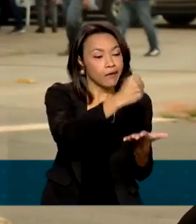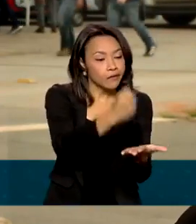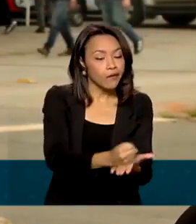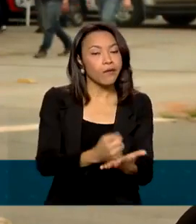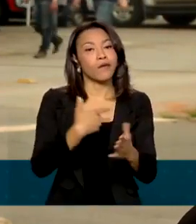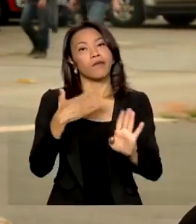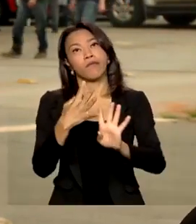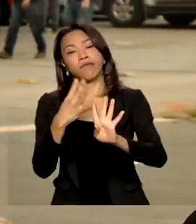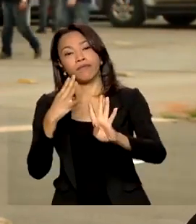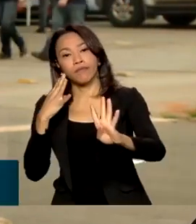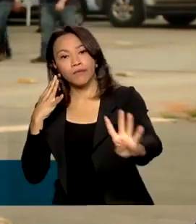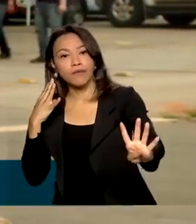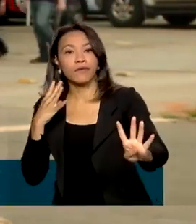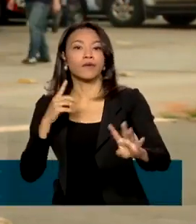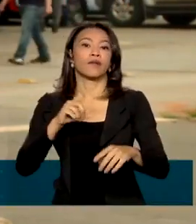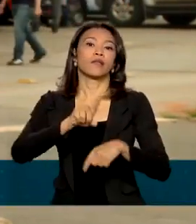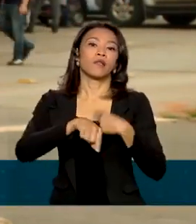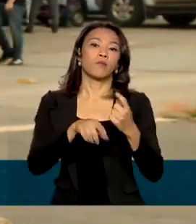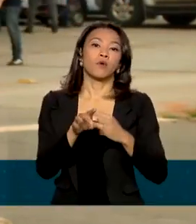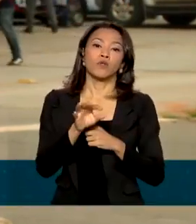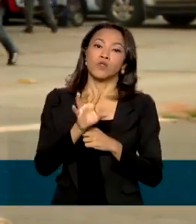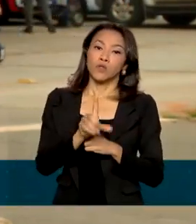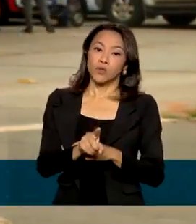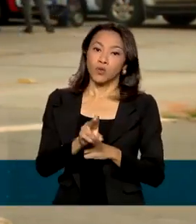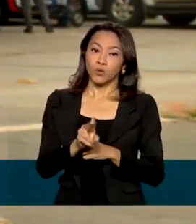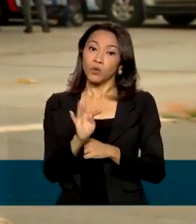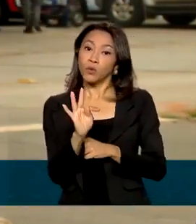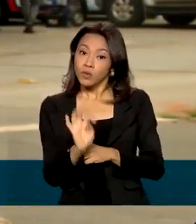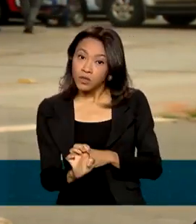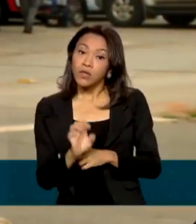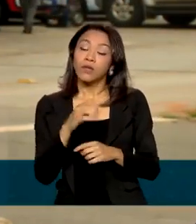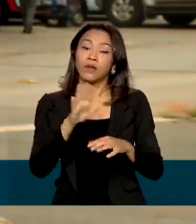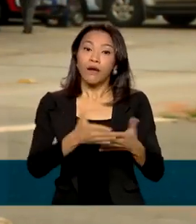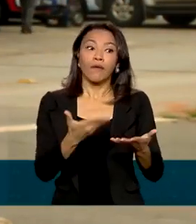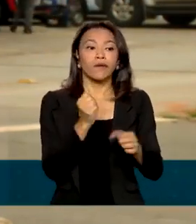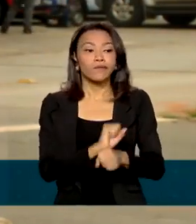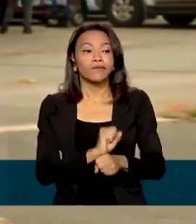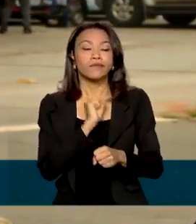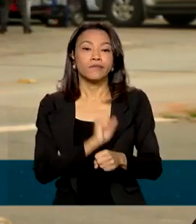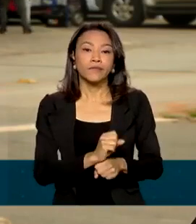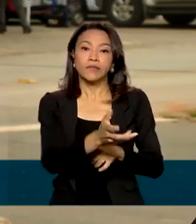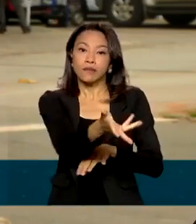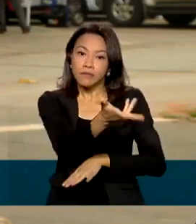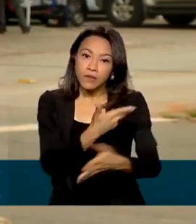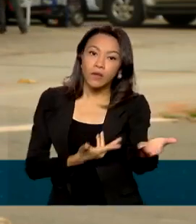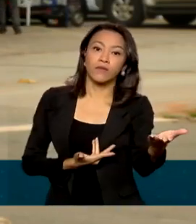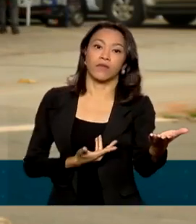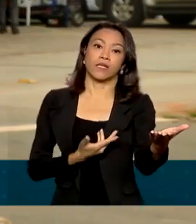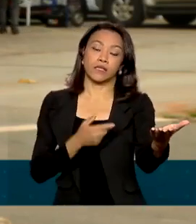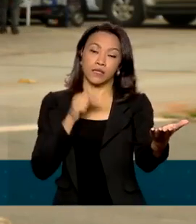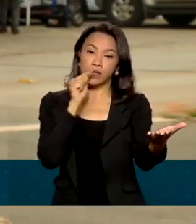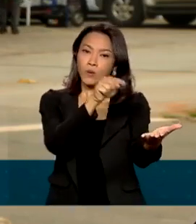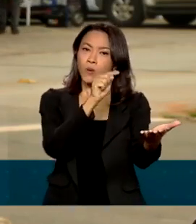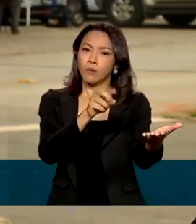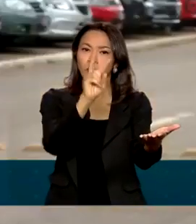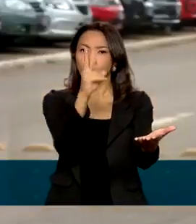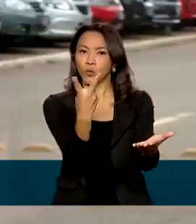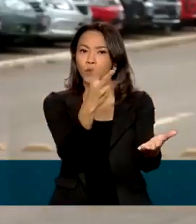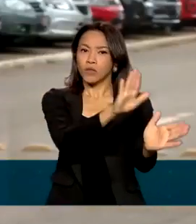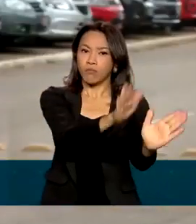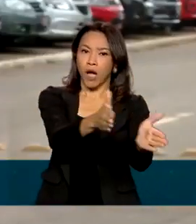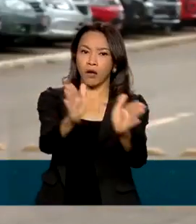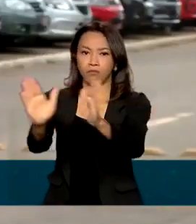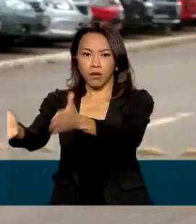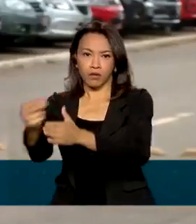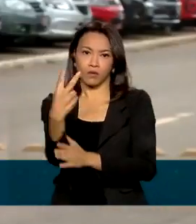para poder autenticar o DUT e aí eu estou nesse processo ainda de transferência. Que vai passar por duas etapas. Quem